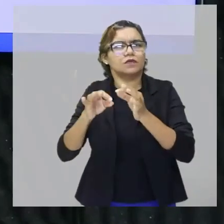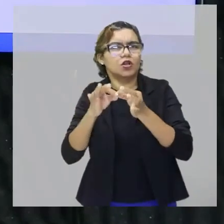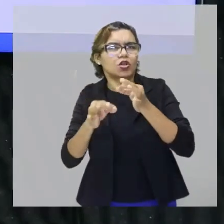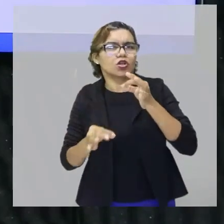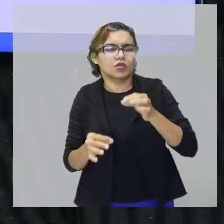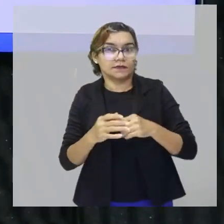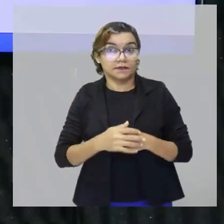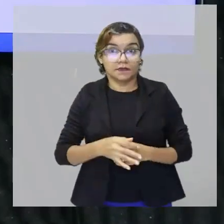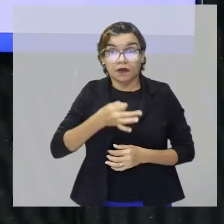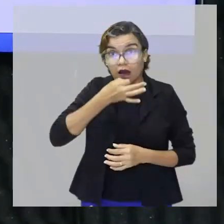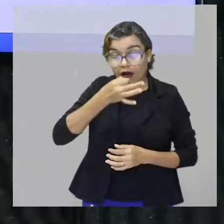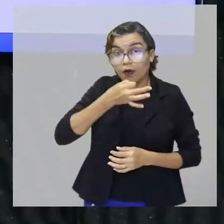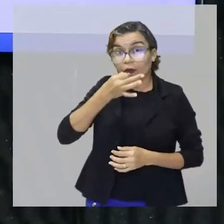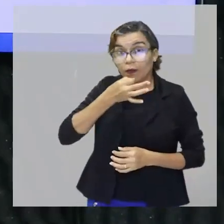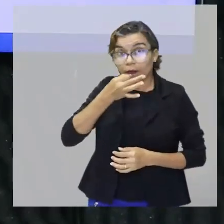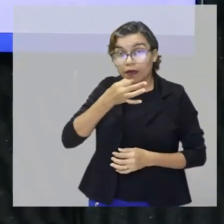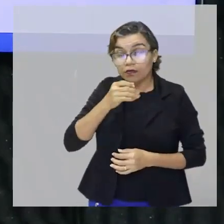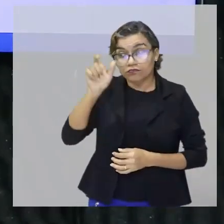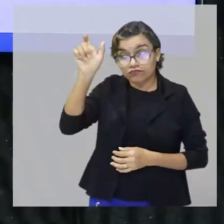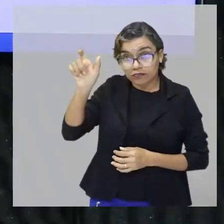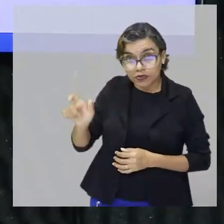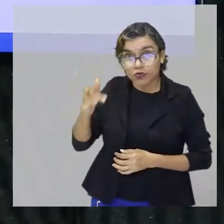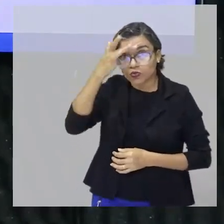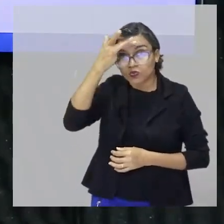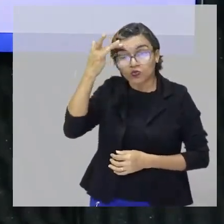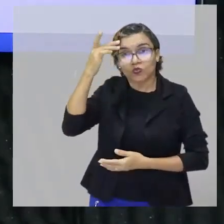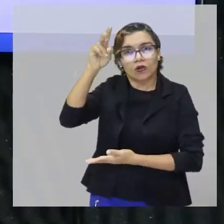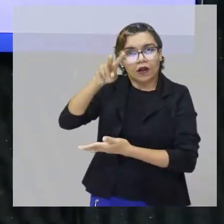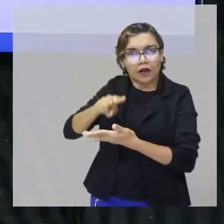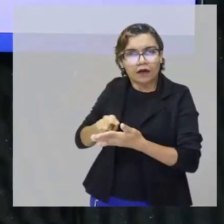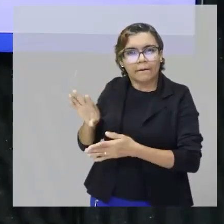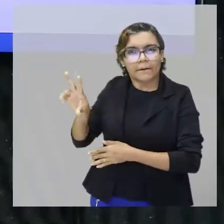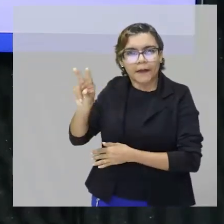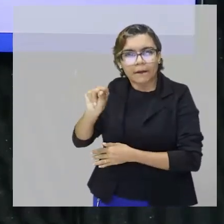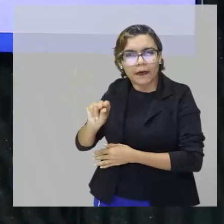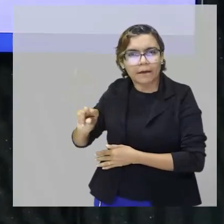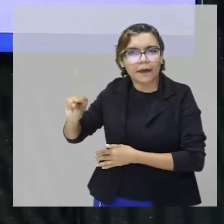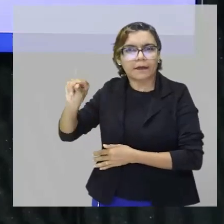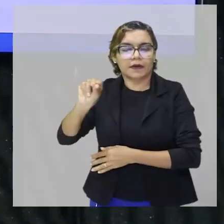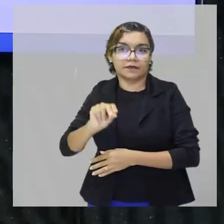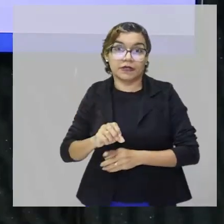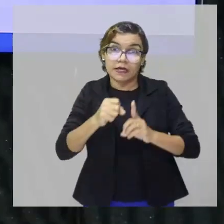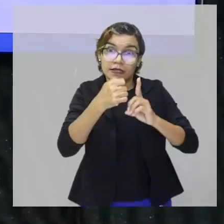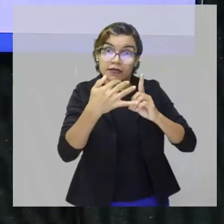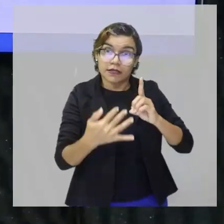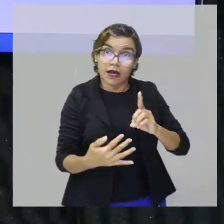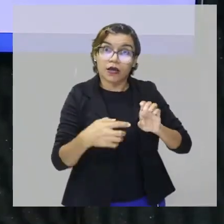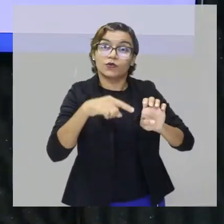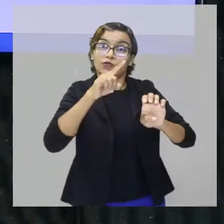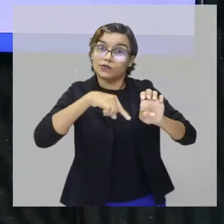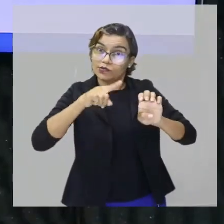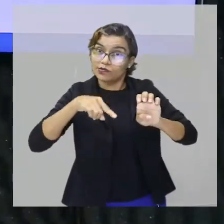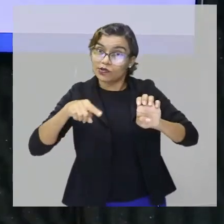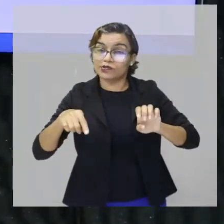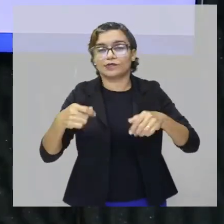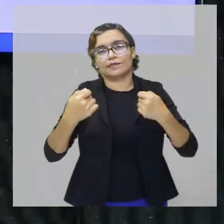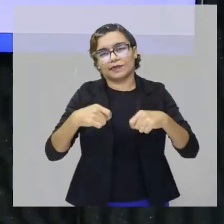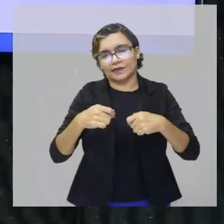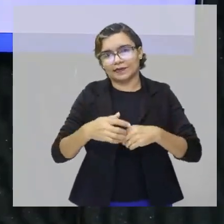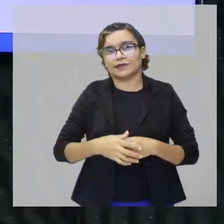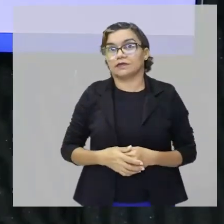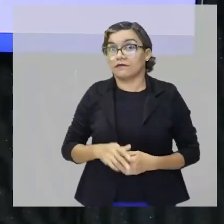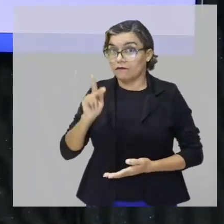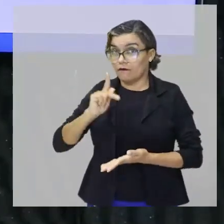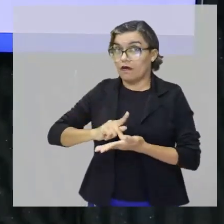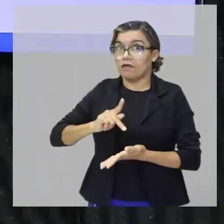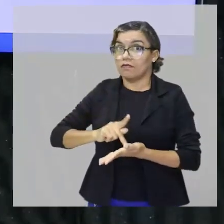para convencer o leitor, para persuadir o leitor. Dados estatísticos, lembrando que esses dados eles precisam ser